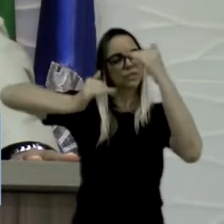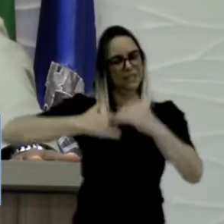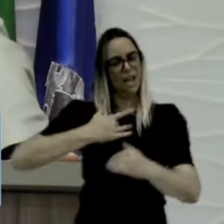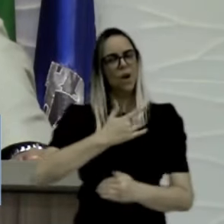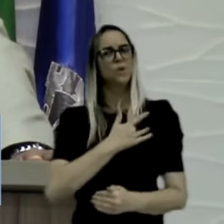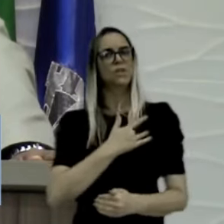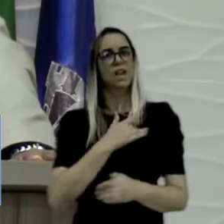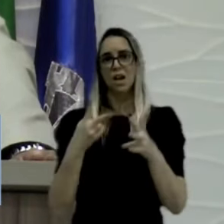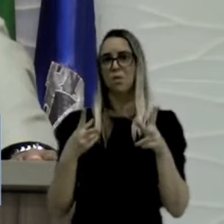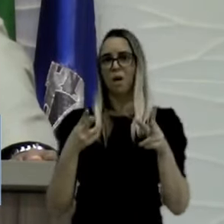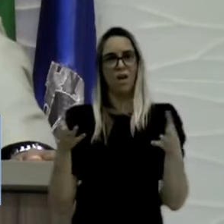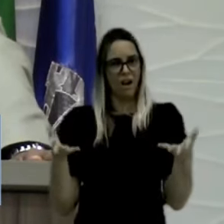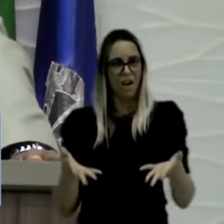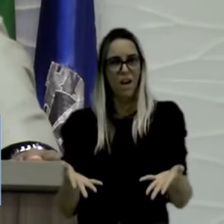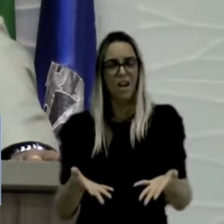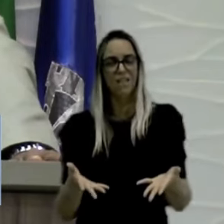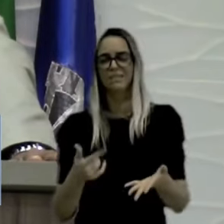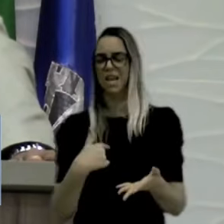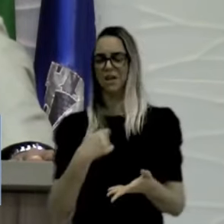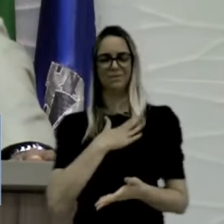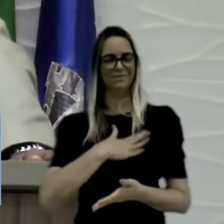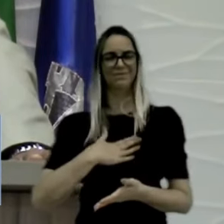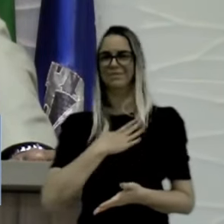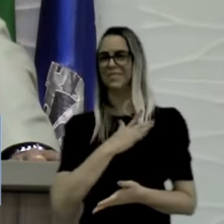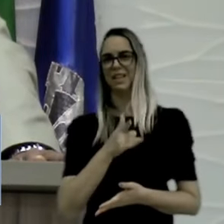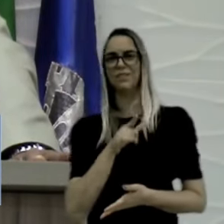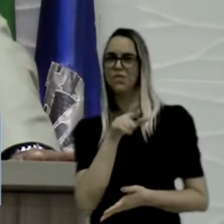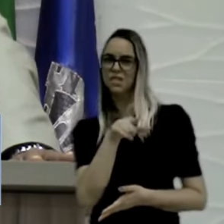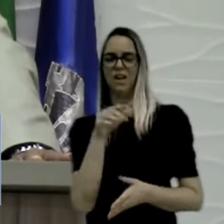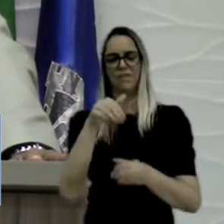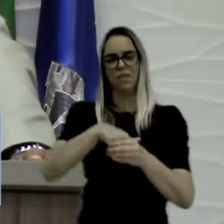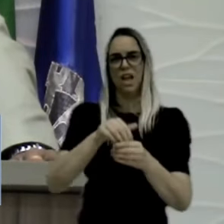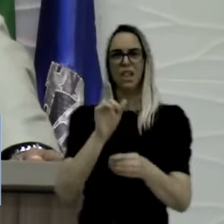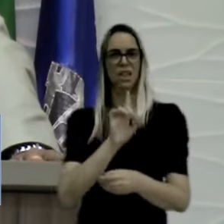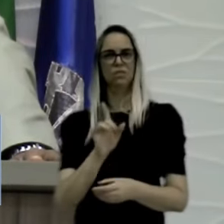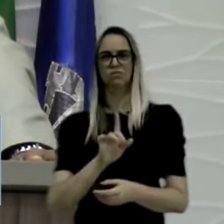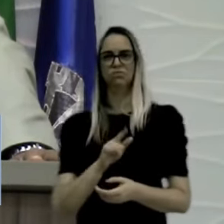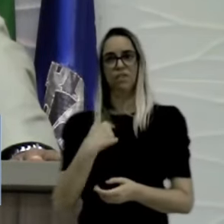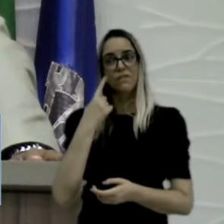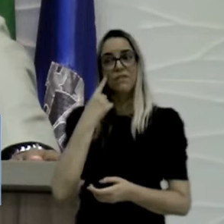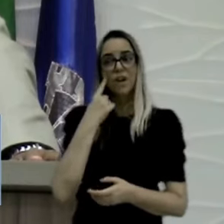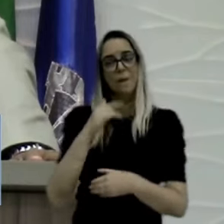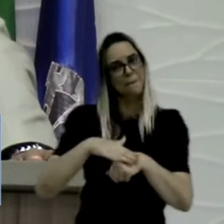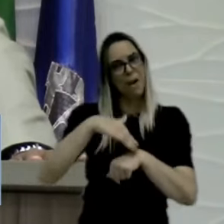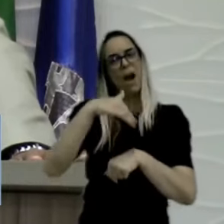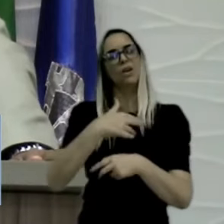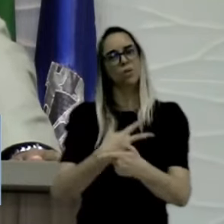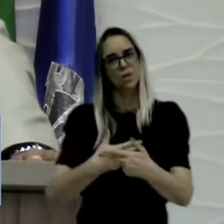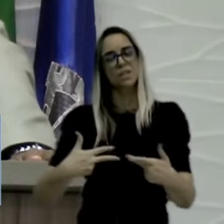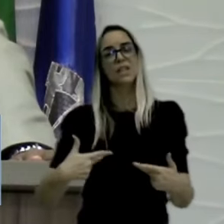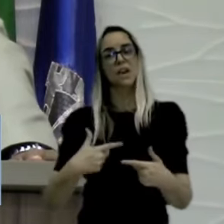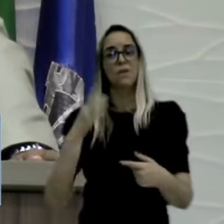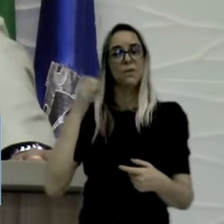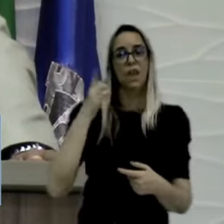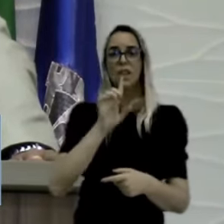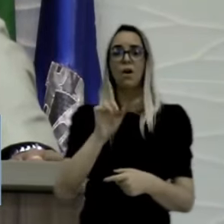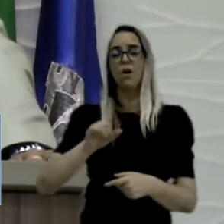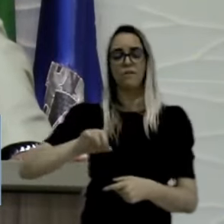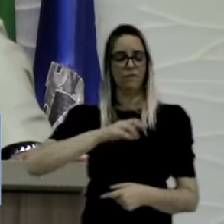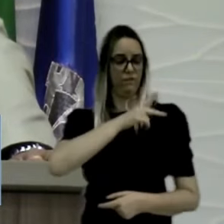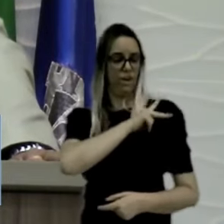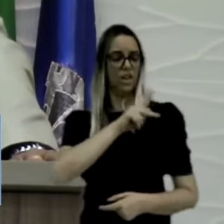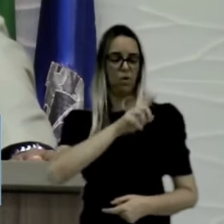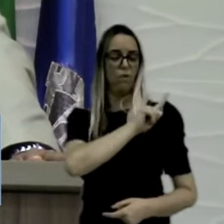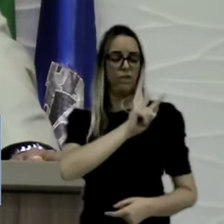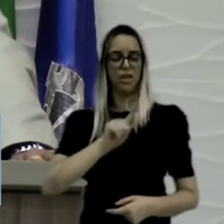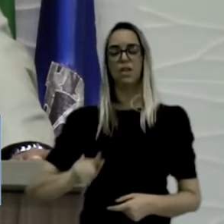não está fácil não. E eu não estou satisfeito de ter votado em você não, viu? Preciso ver mais coisas suas, viu? Não da deputada, da governadora. A deputada